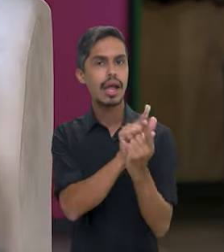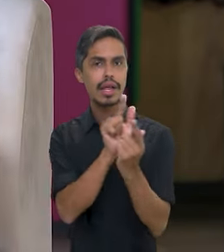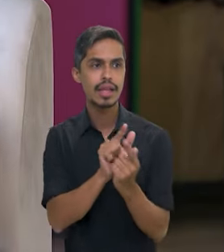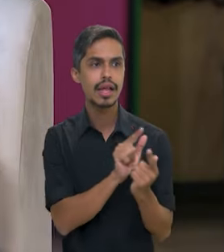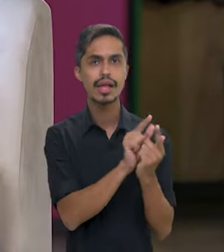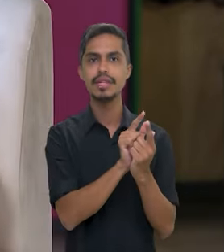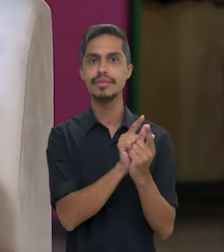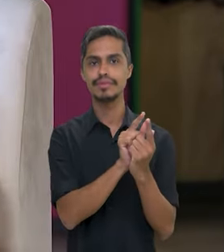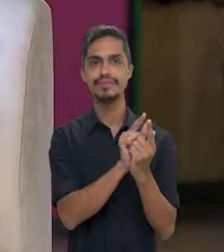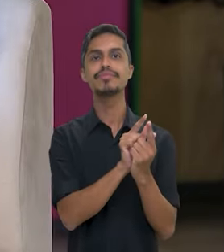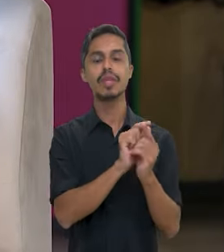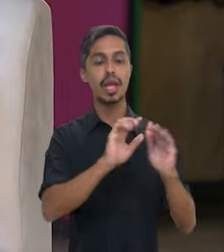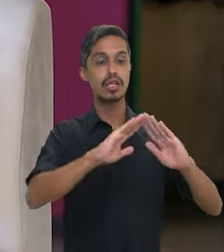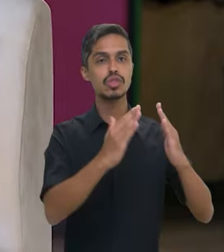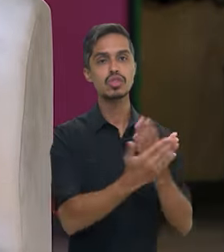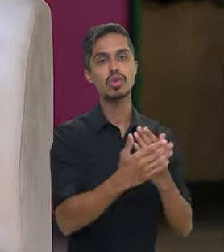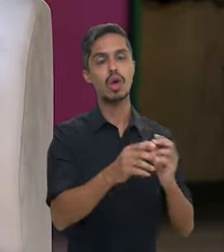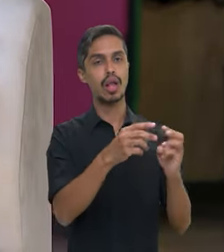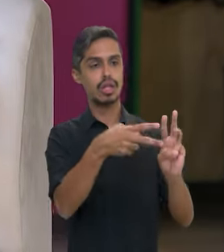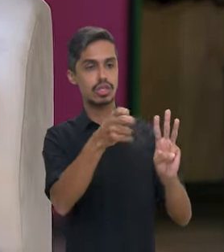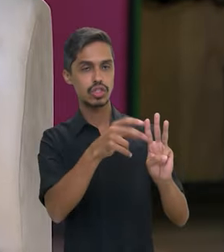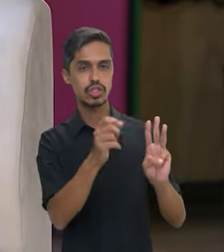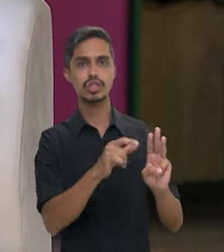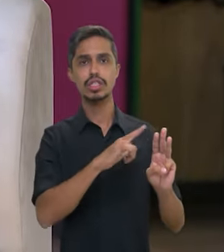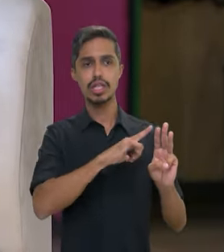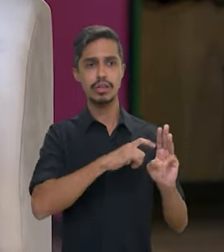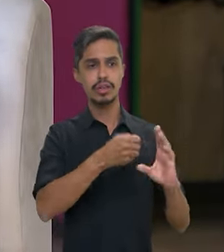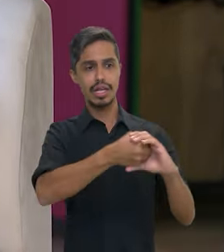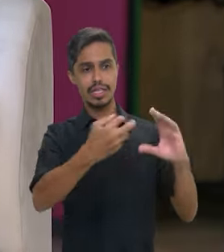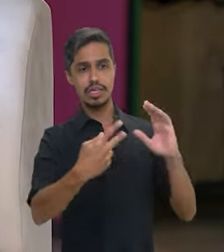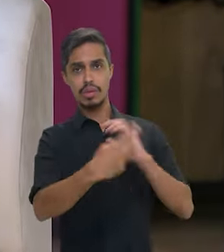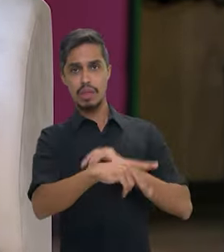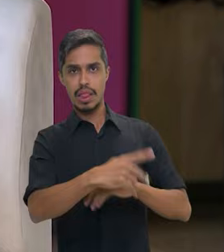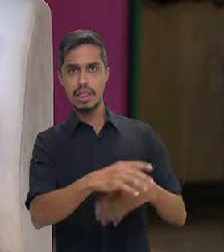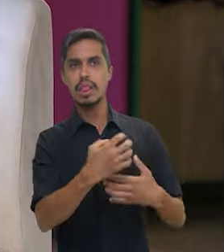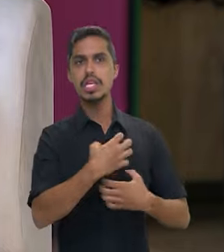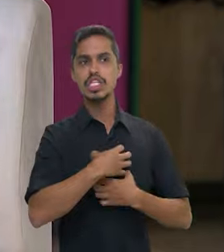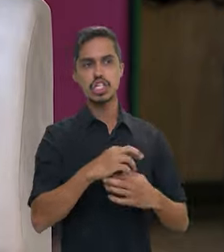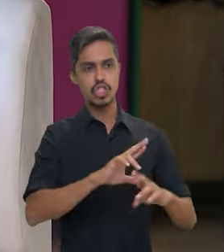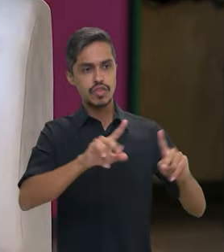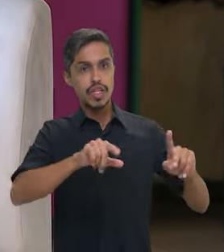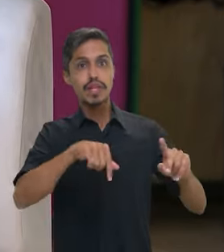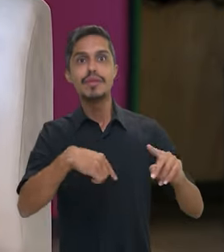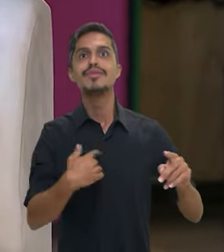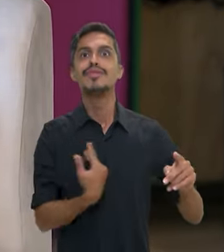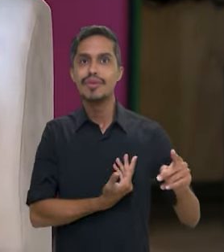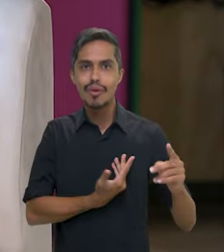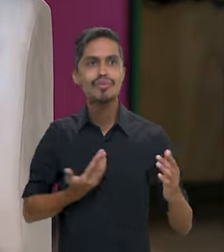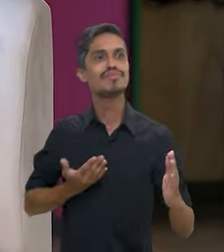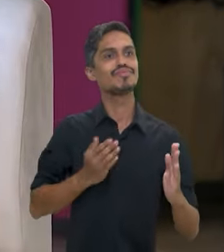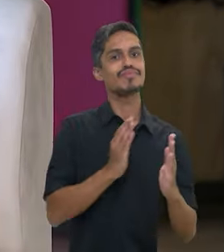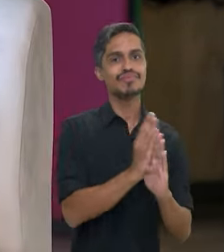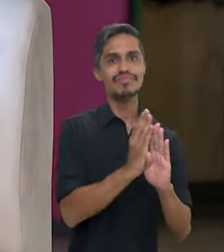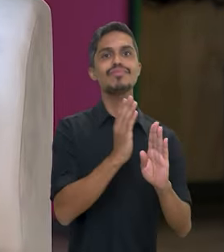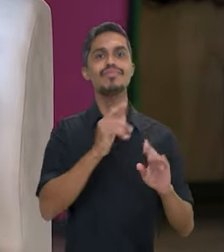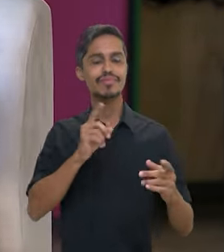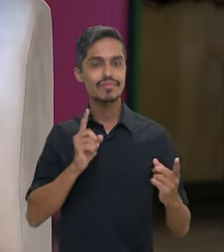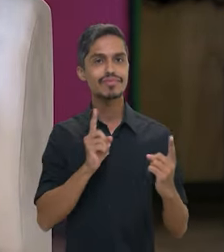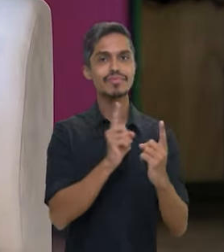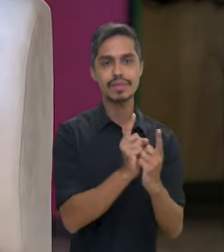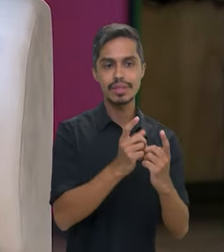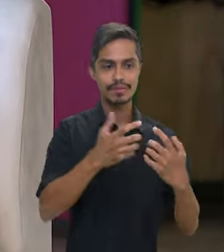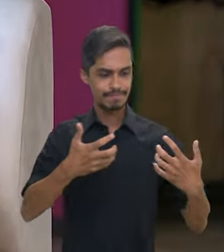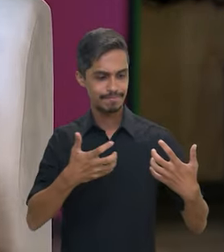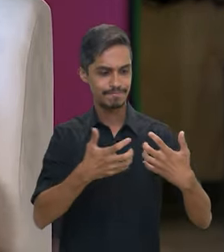atende as comunidades, as escolas indígenas com as peculiaridades da alimentação indígena, as escolas quilombolas, ela atende as